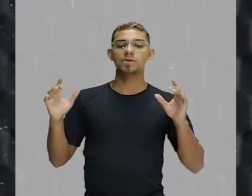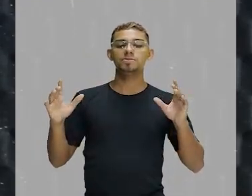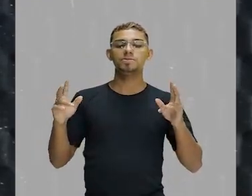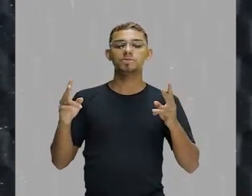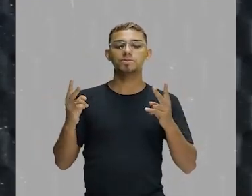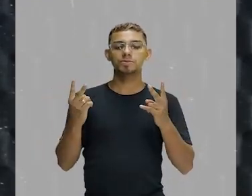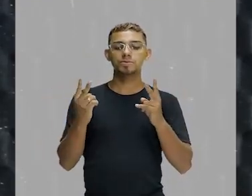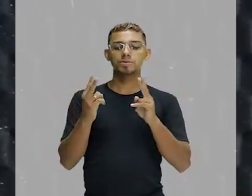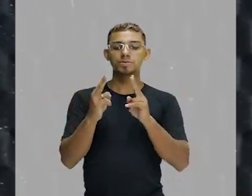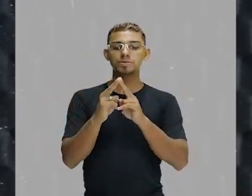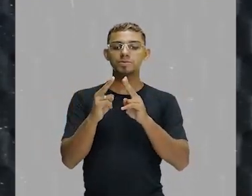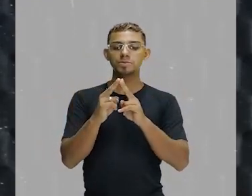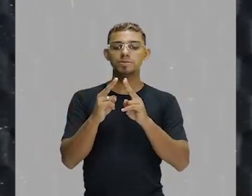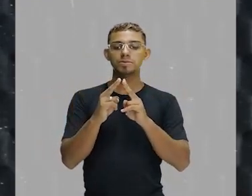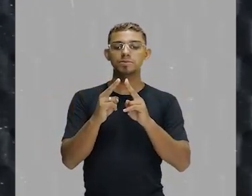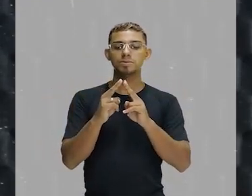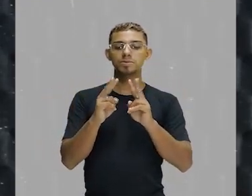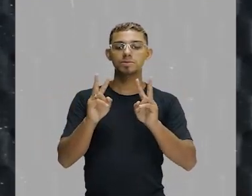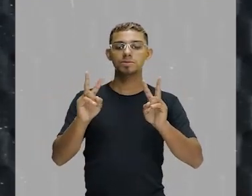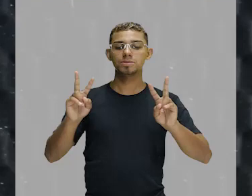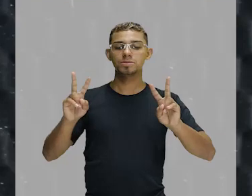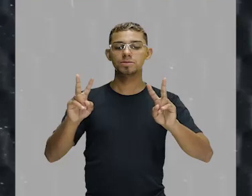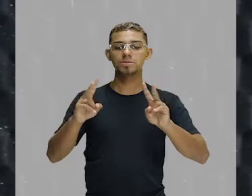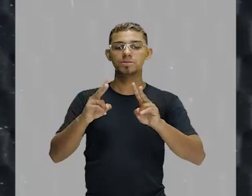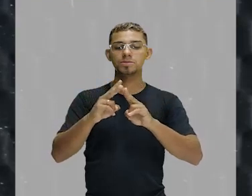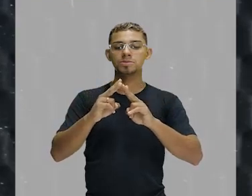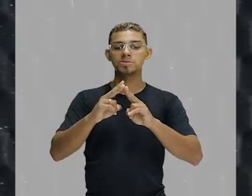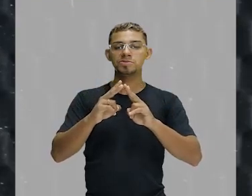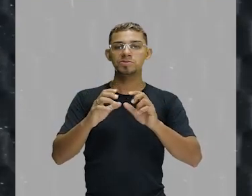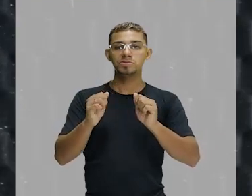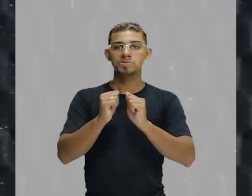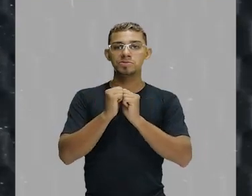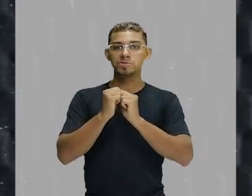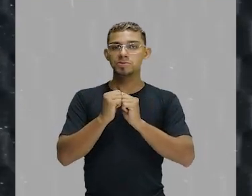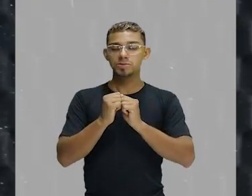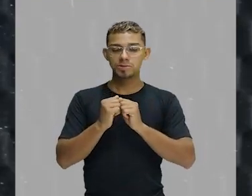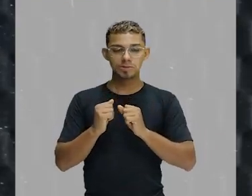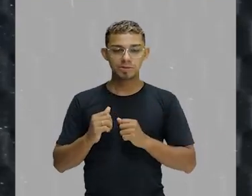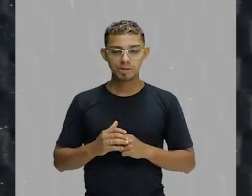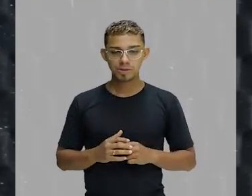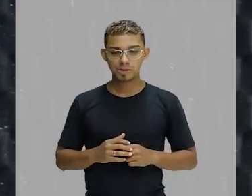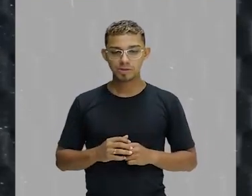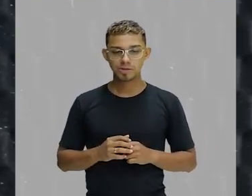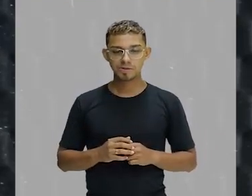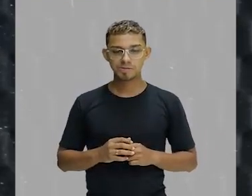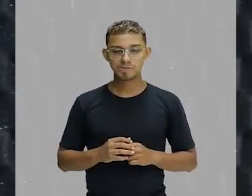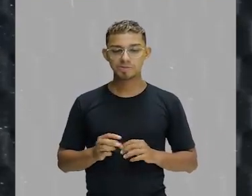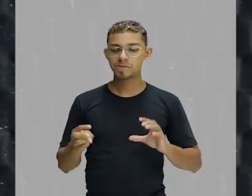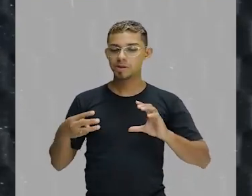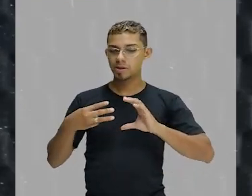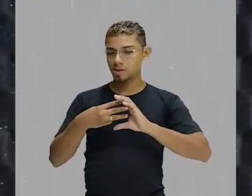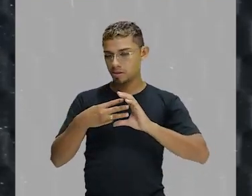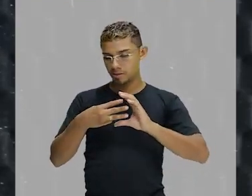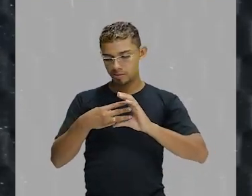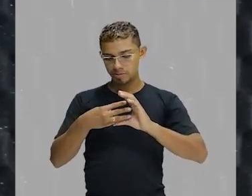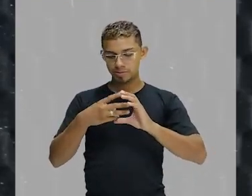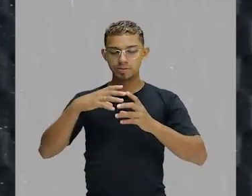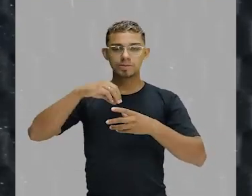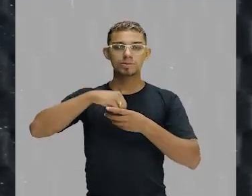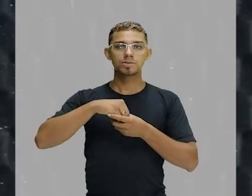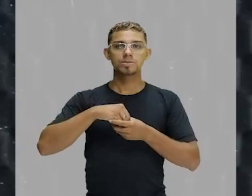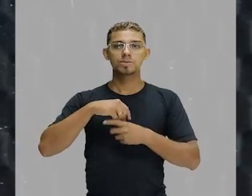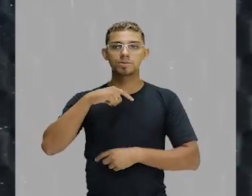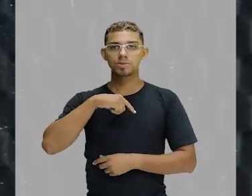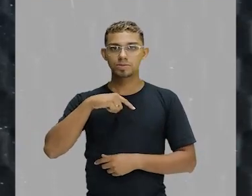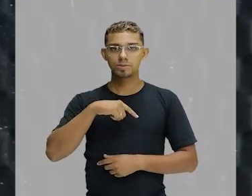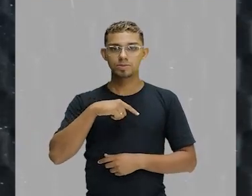pares. Olha aqui, ó, os pares de homólogos vão para o meio da célula. Então, você percebe que os cromossomos estão aos pares